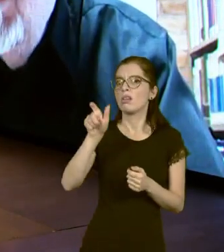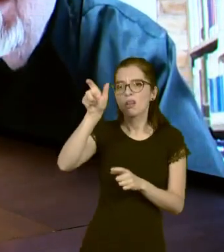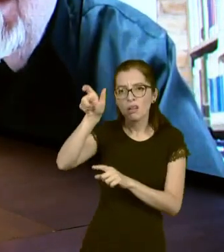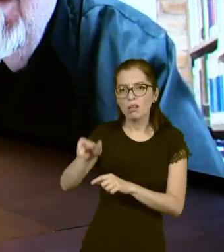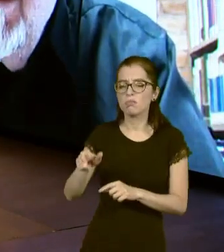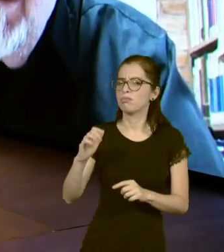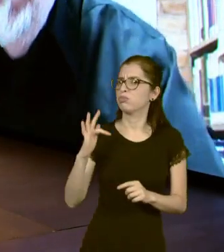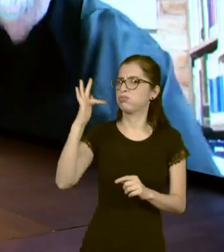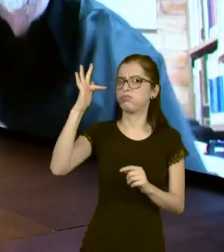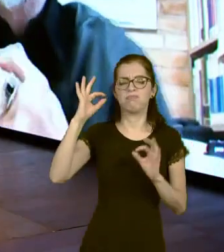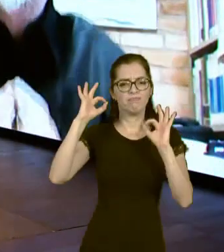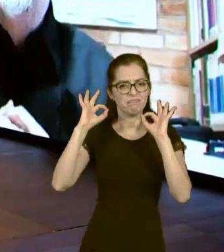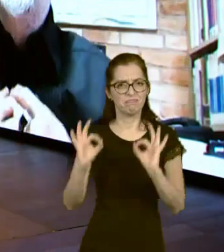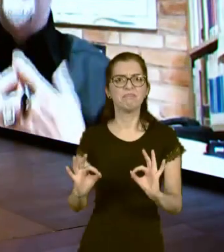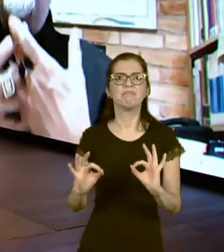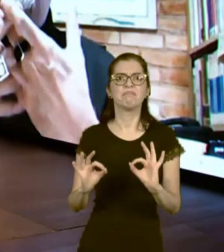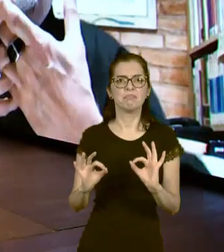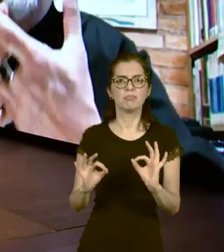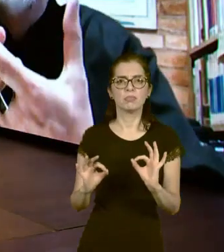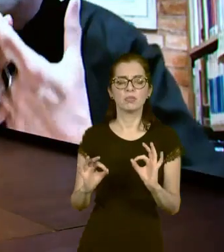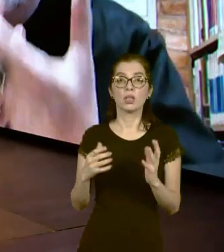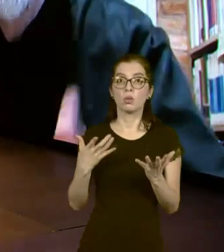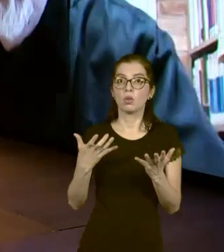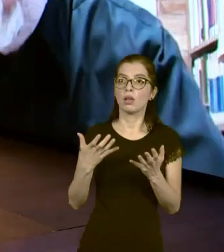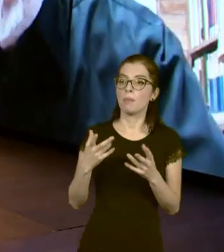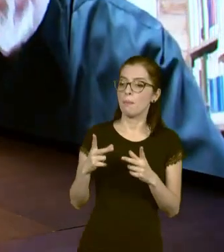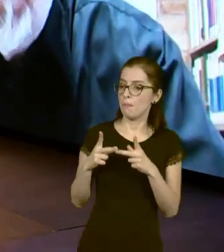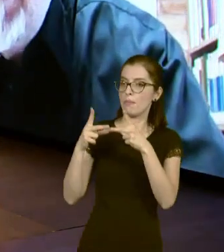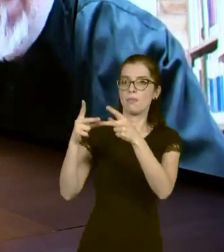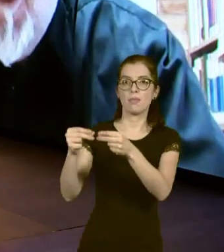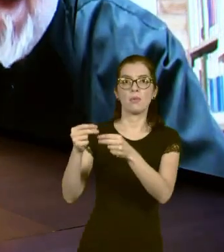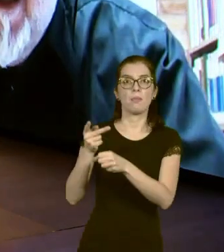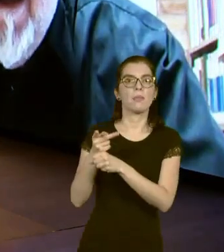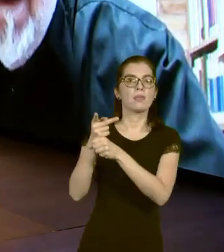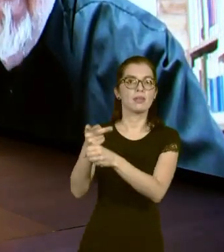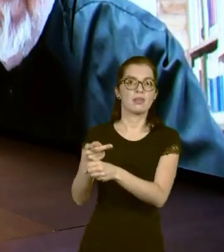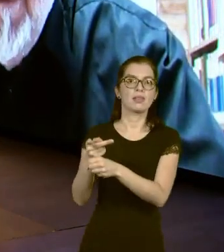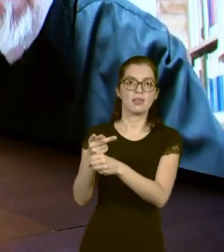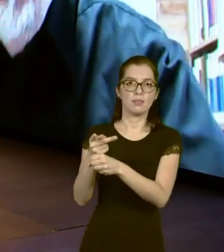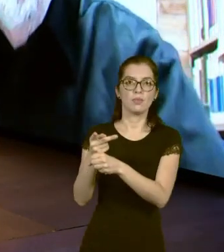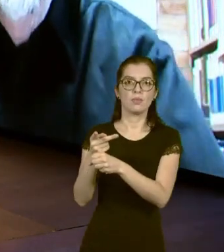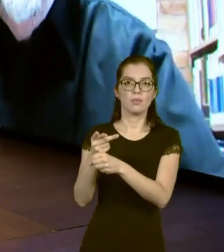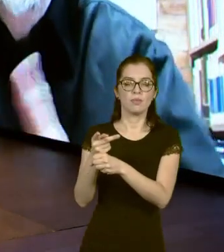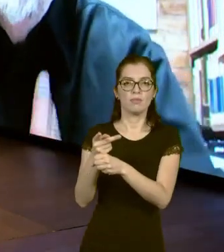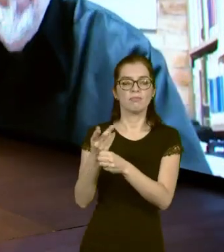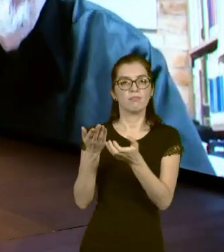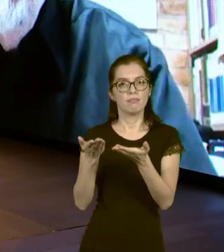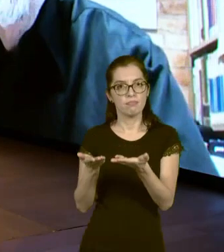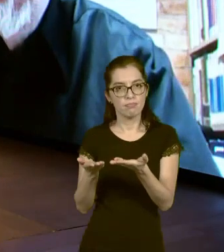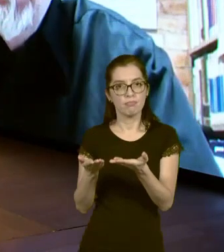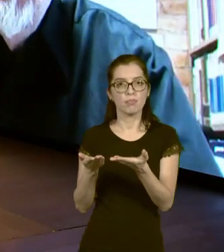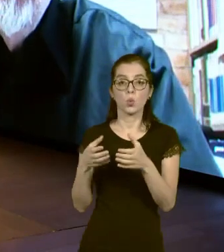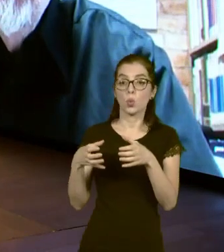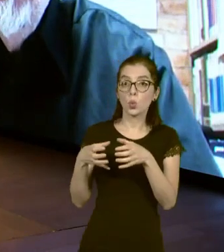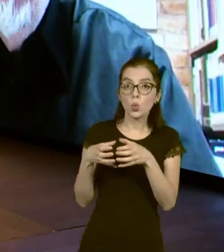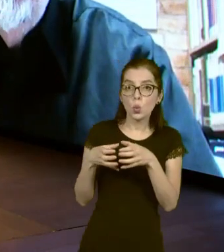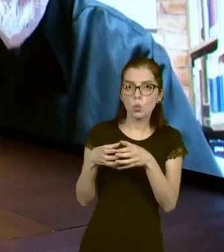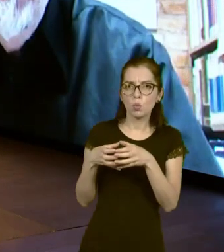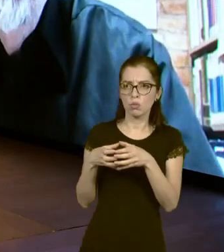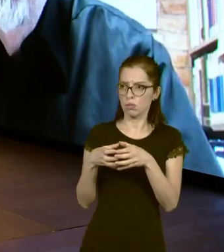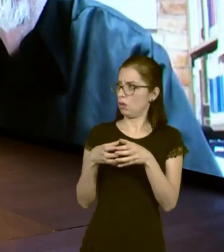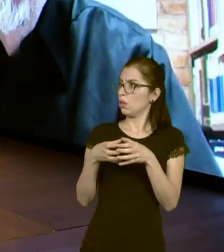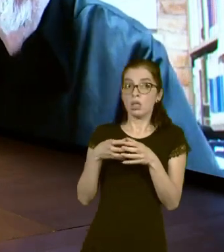no futuro. Então, nós queremos dar uma menção honrosa especial para ele. E aí era eu, gente. E